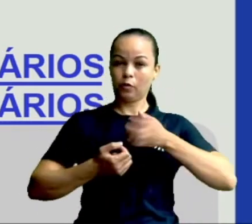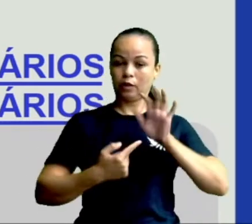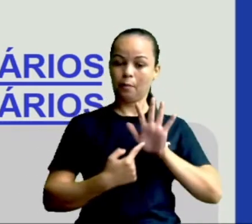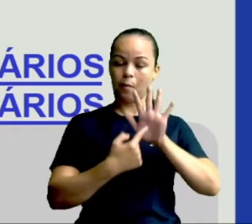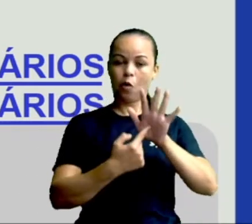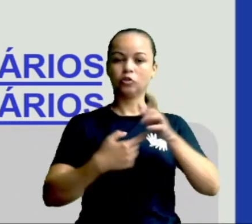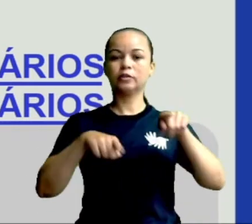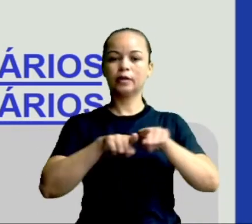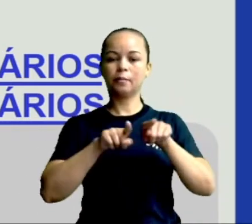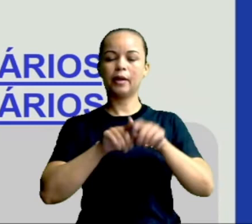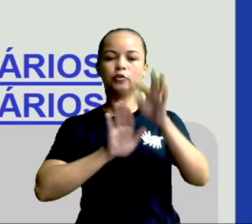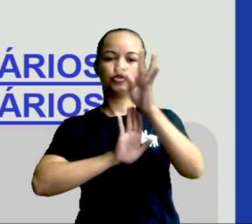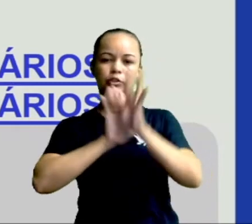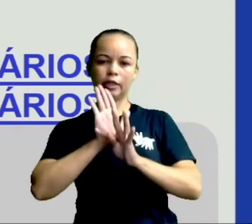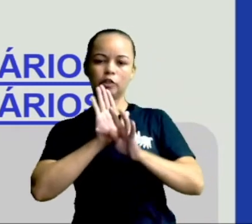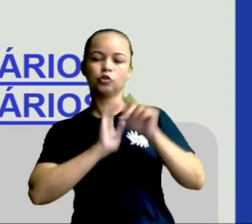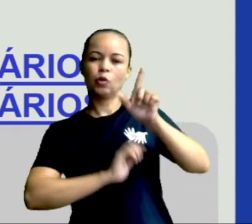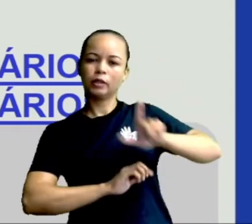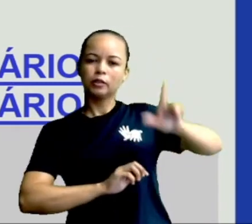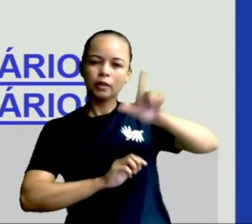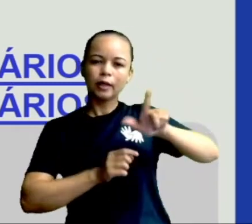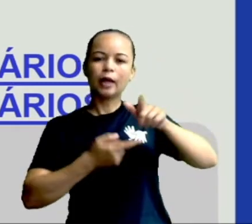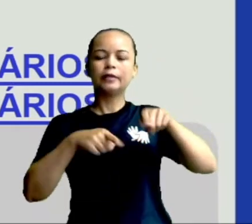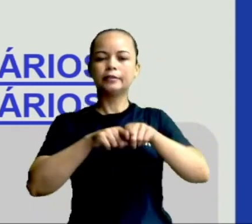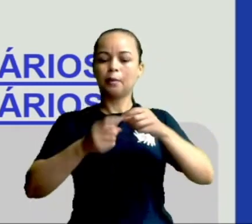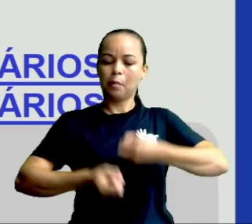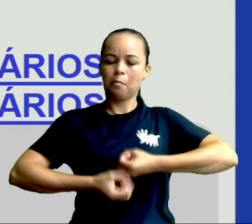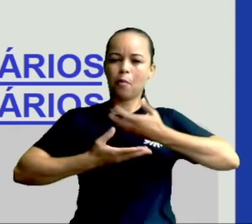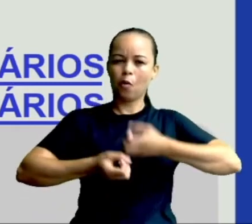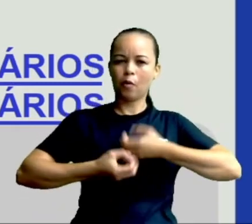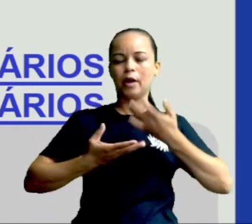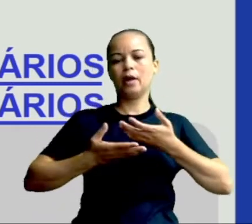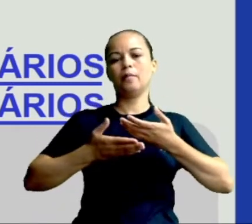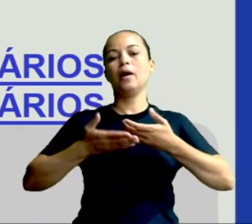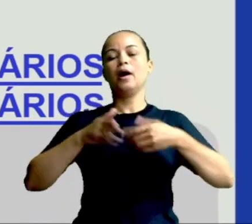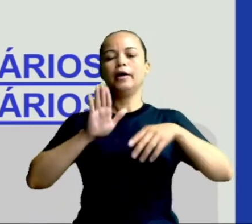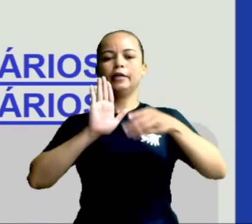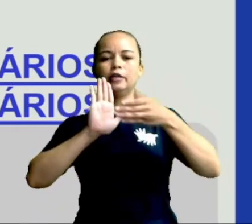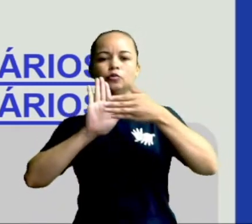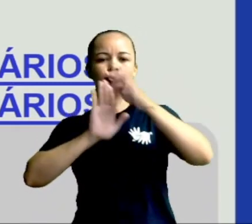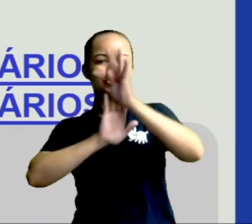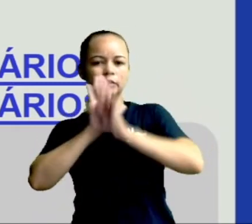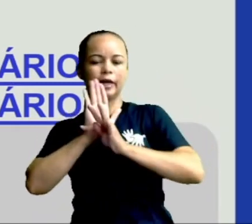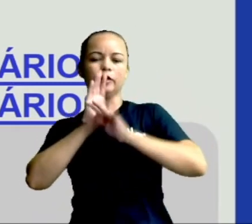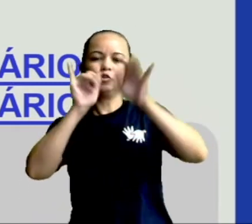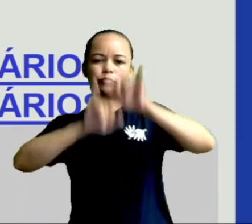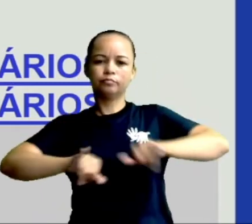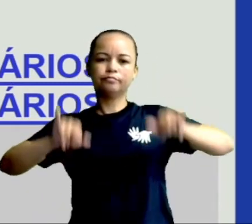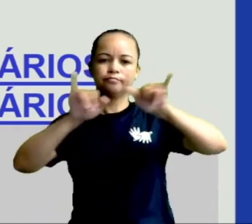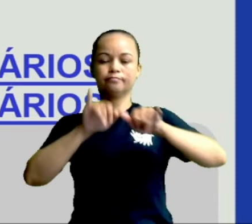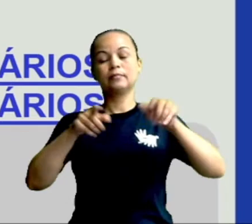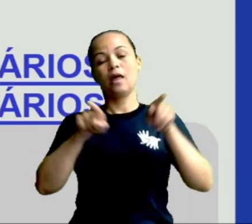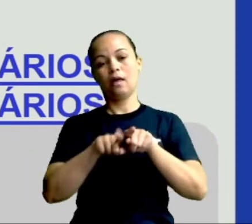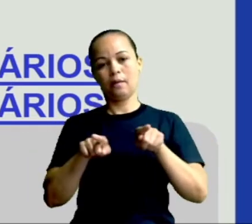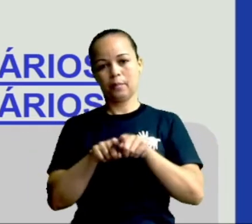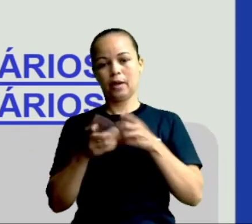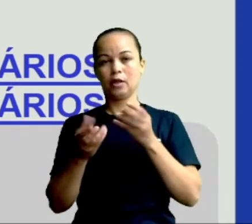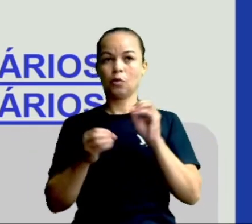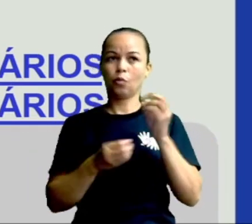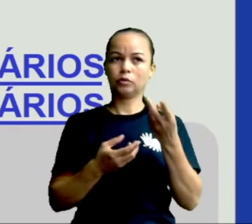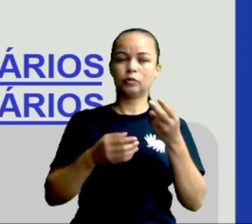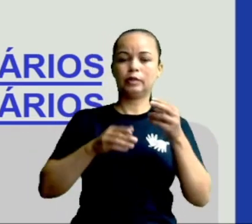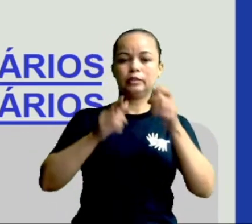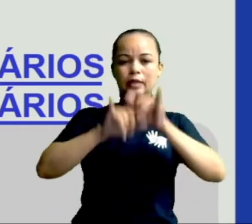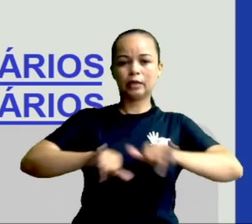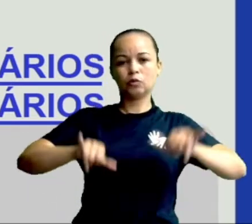nos textos literários, nos poemas e também nos textos publicitários, nos anúncios. Quando esses anúncios ou quando esses